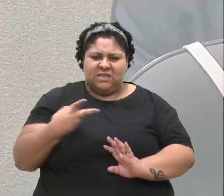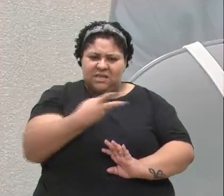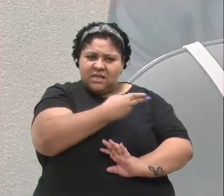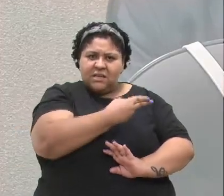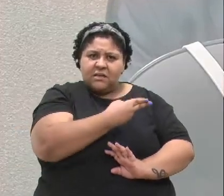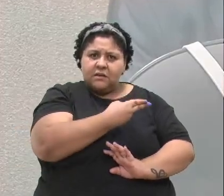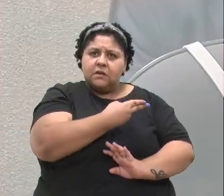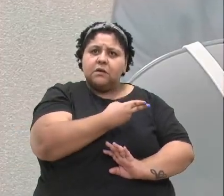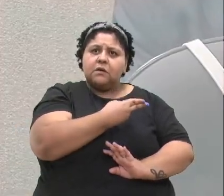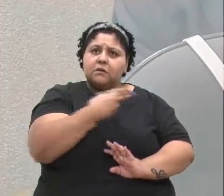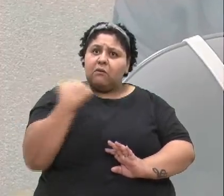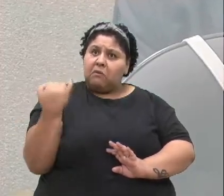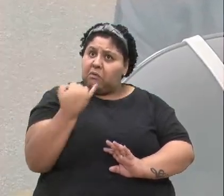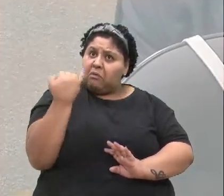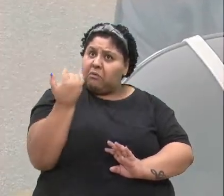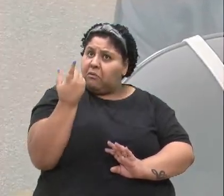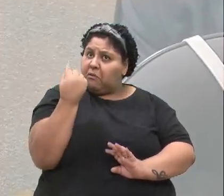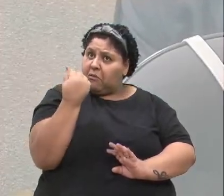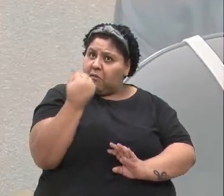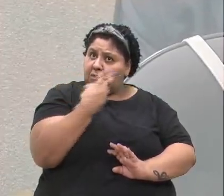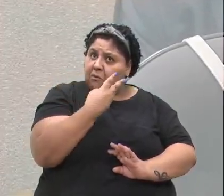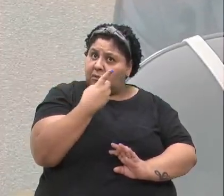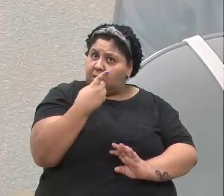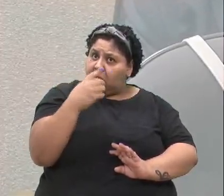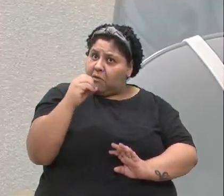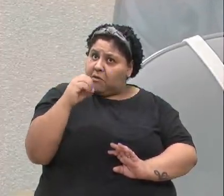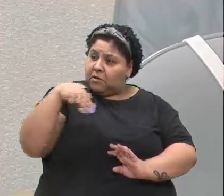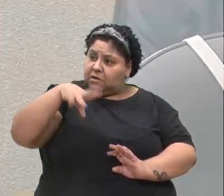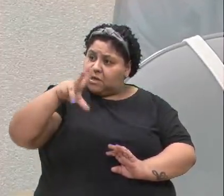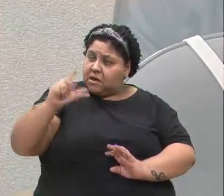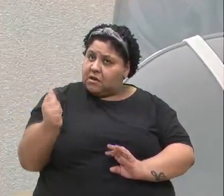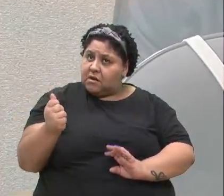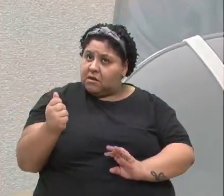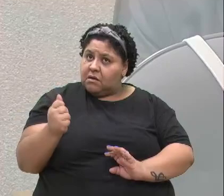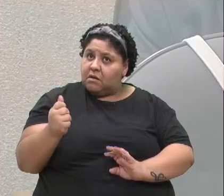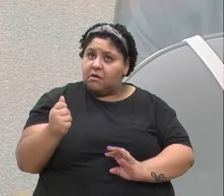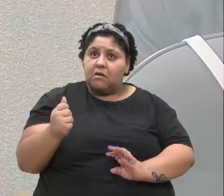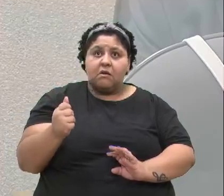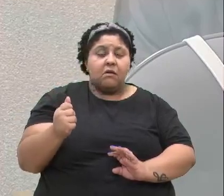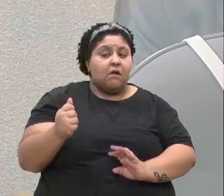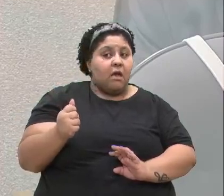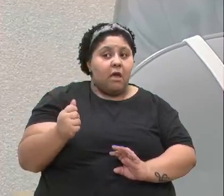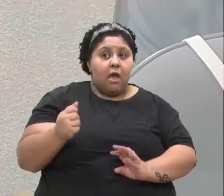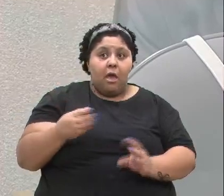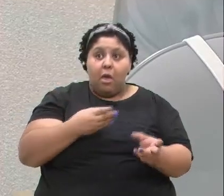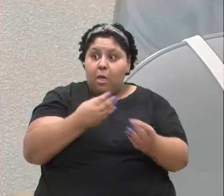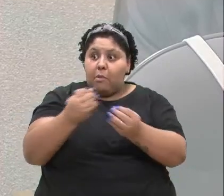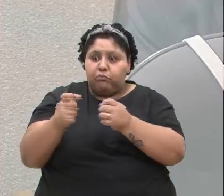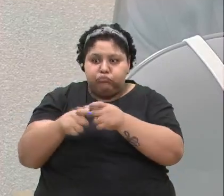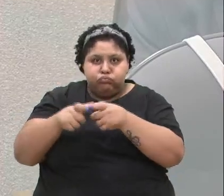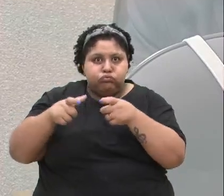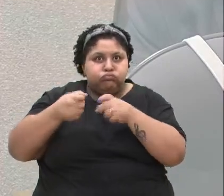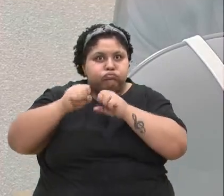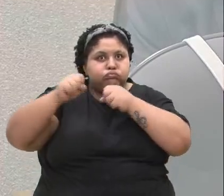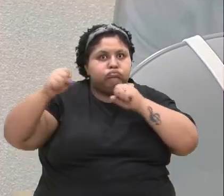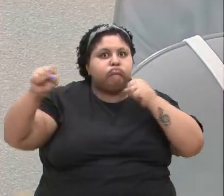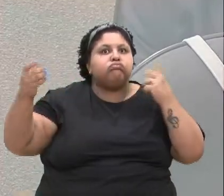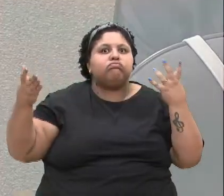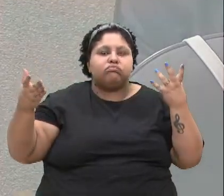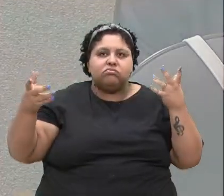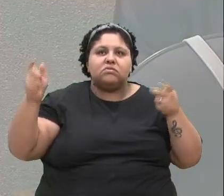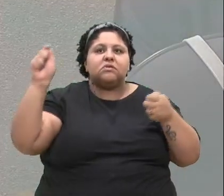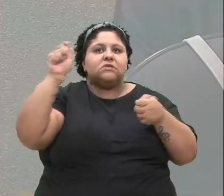cortes expressivos, né? O valor de 310 milhões é uma rúbrica muito expressiva. Então, acho que faz parte,